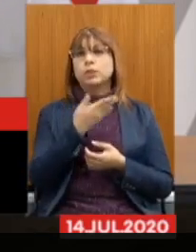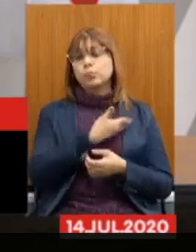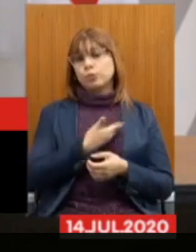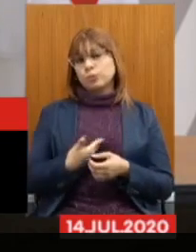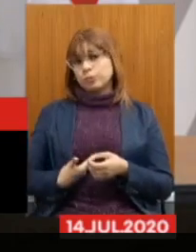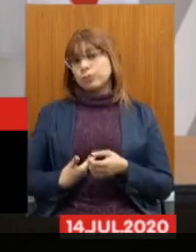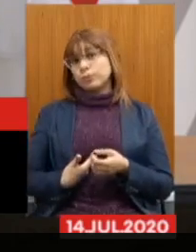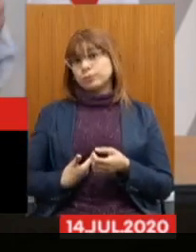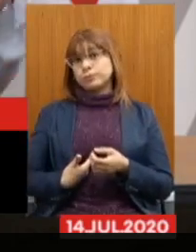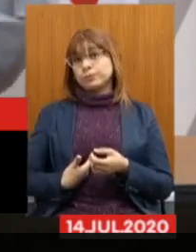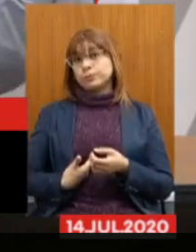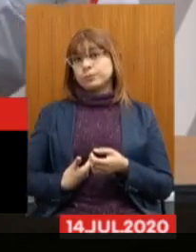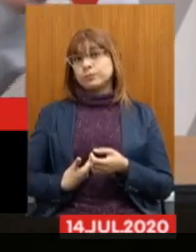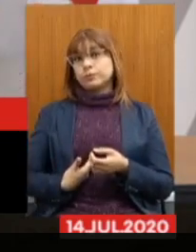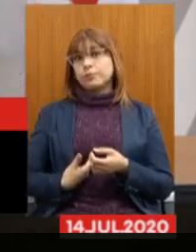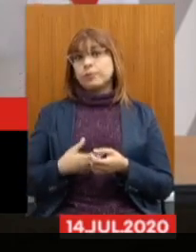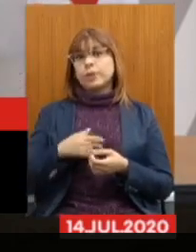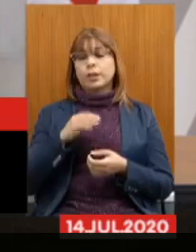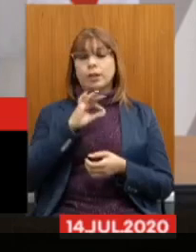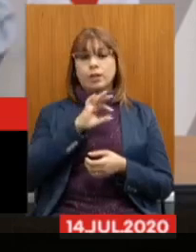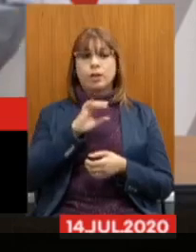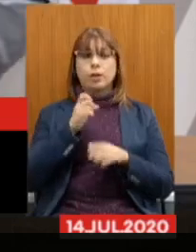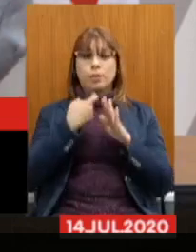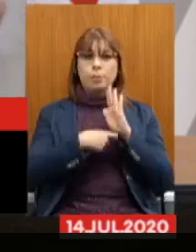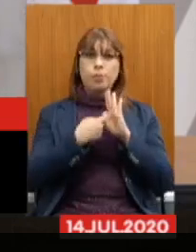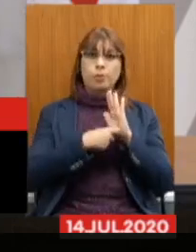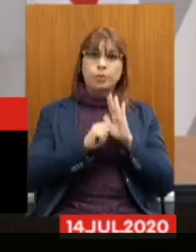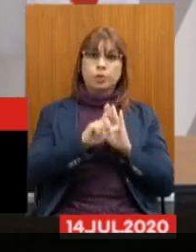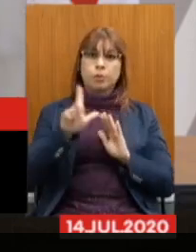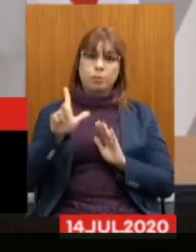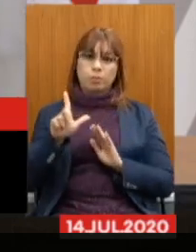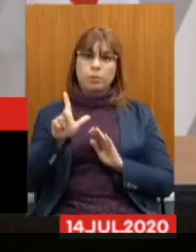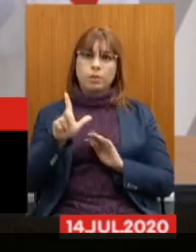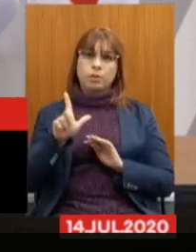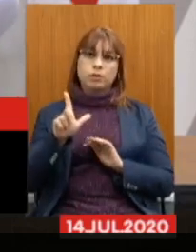governo que se aumentar o imposto, as locadoras saem daqui.